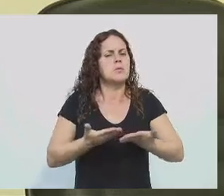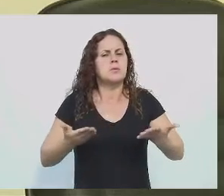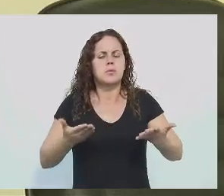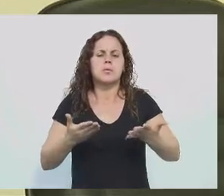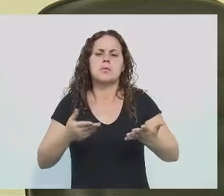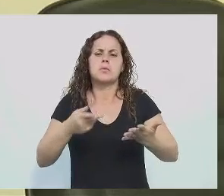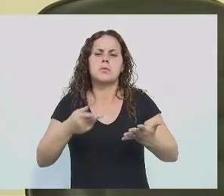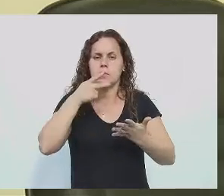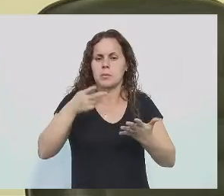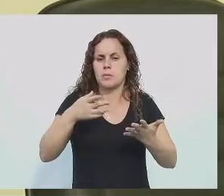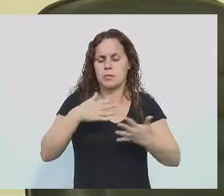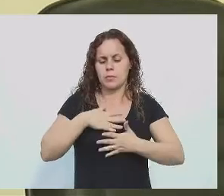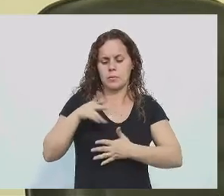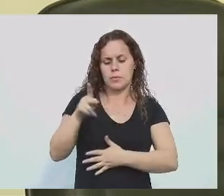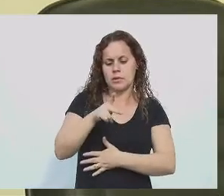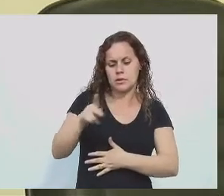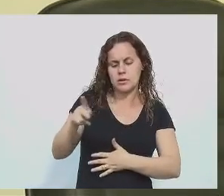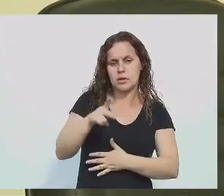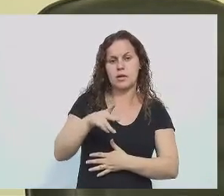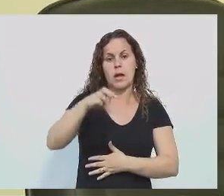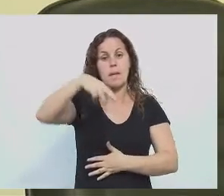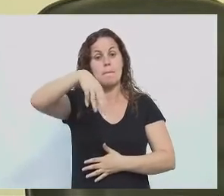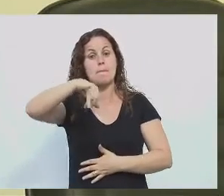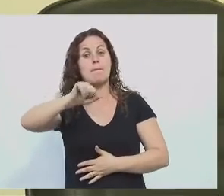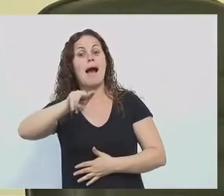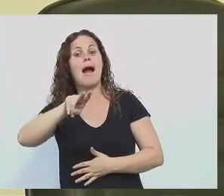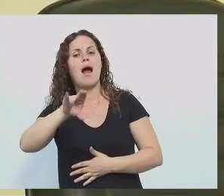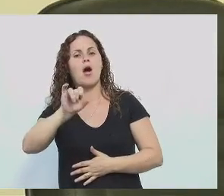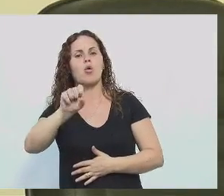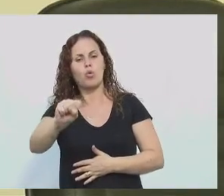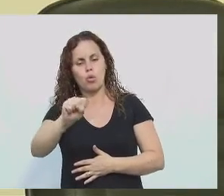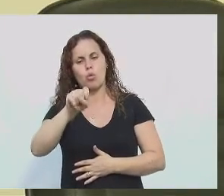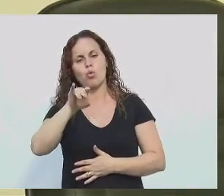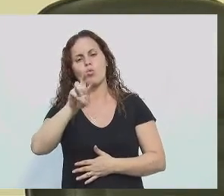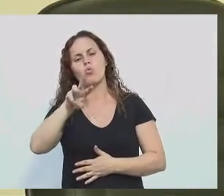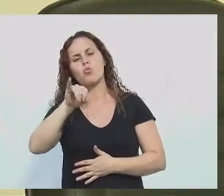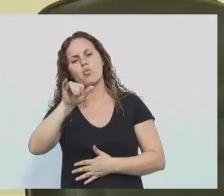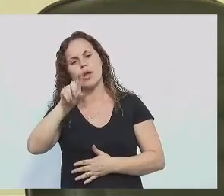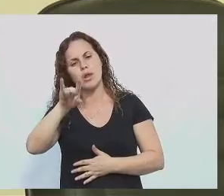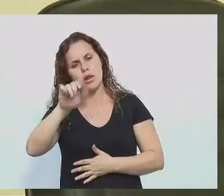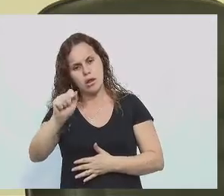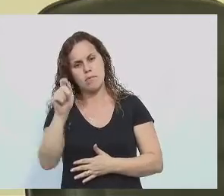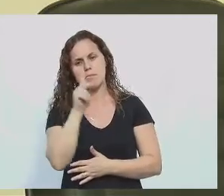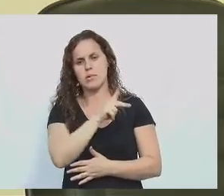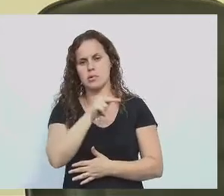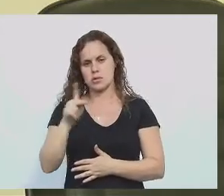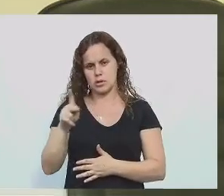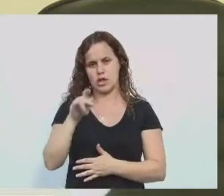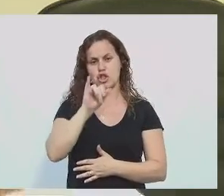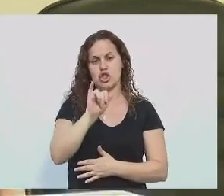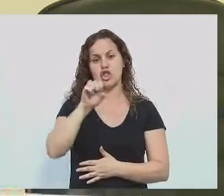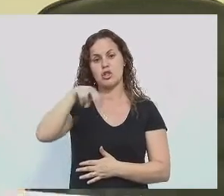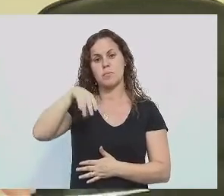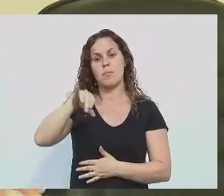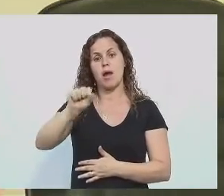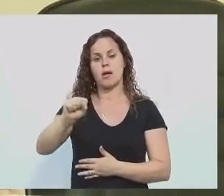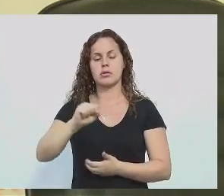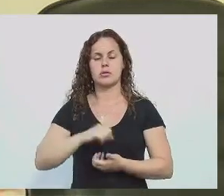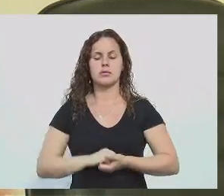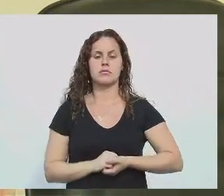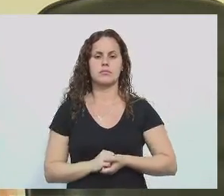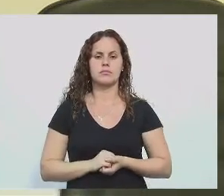A consideração, Marco William dos Santos Fornias, presidente do